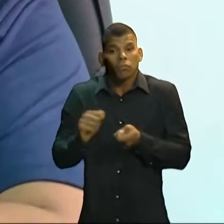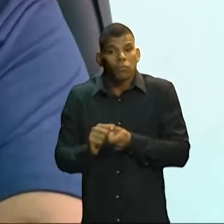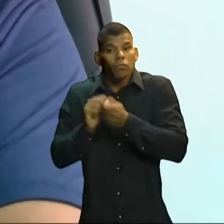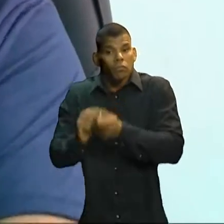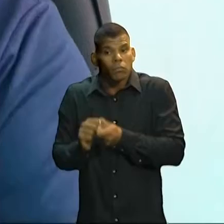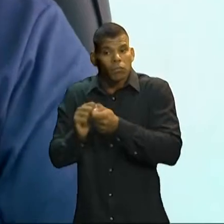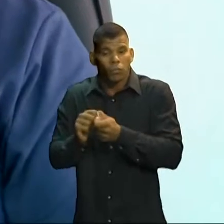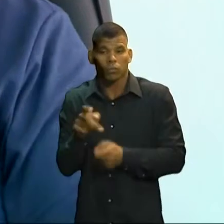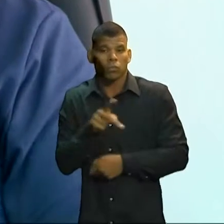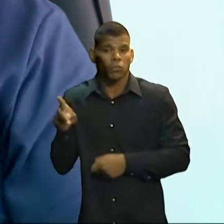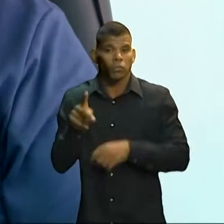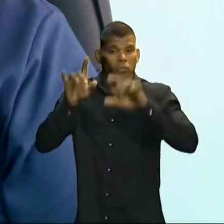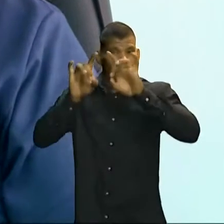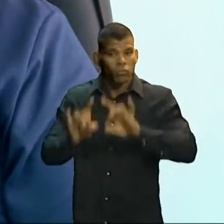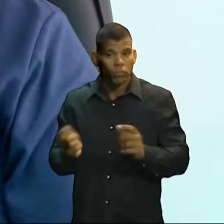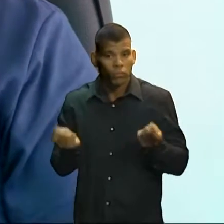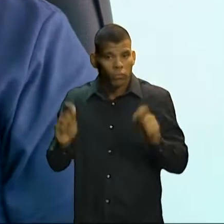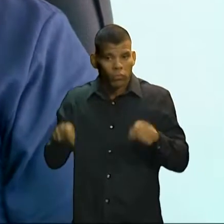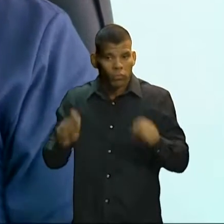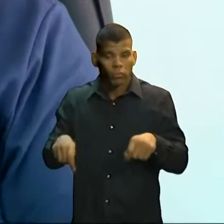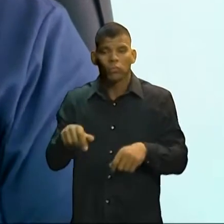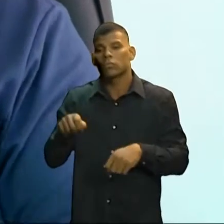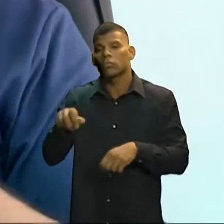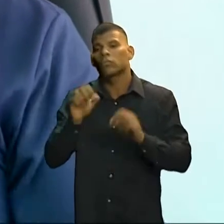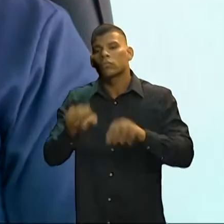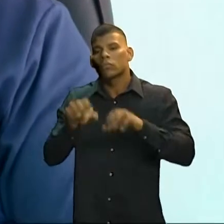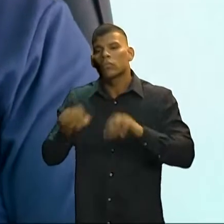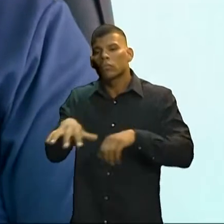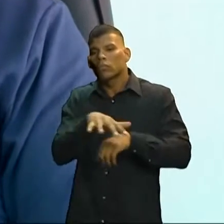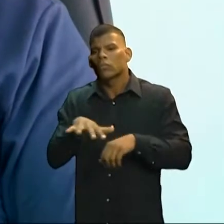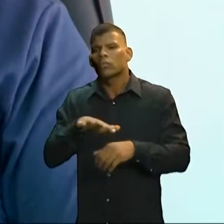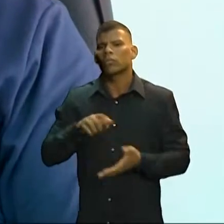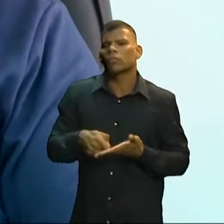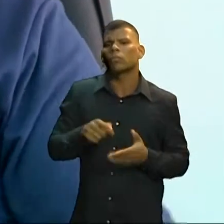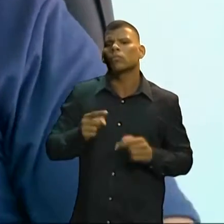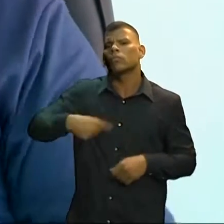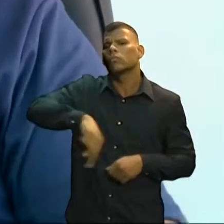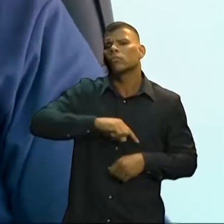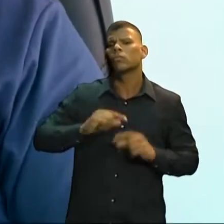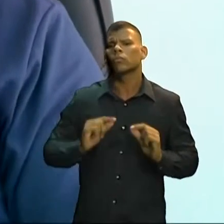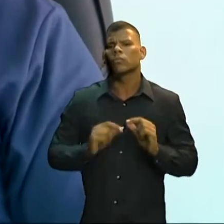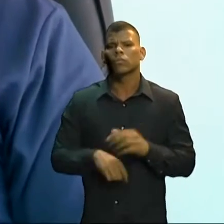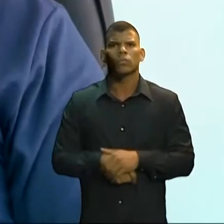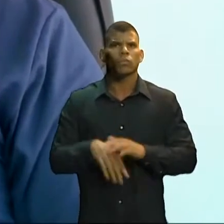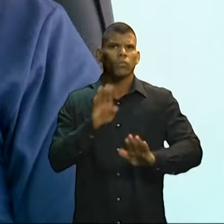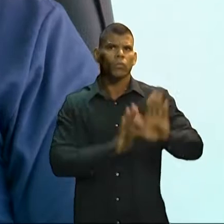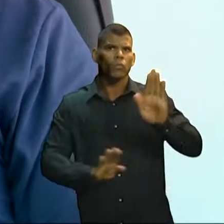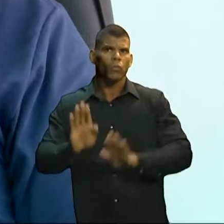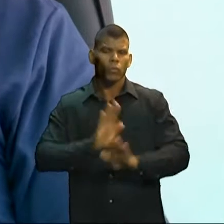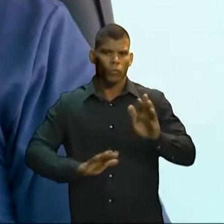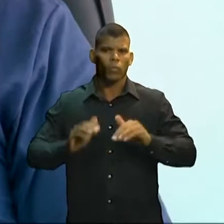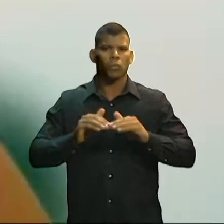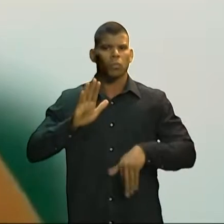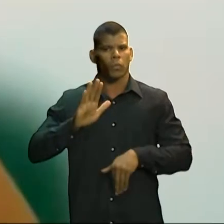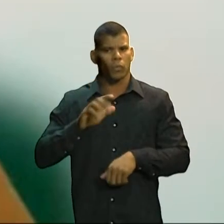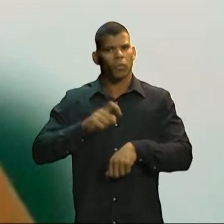importante, que dá um diferencial para a educação. Isso exige de nós um cuidado muito maior nesse período de fiscalização. A